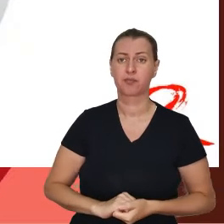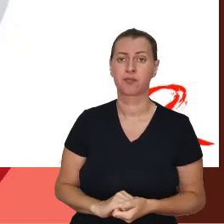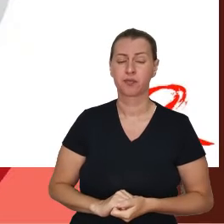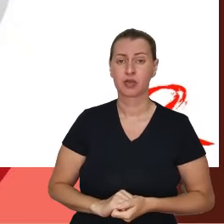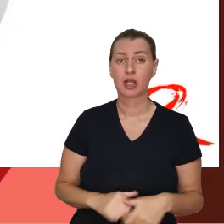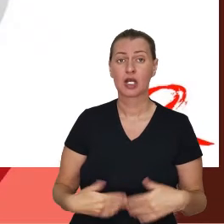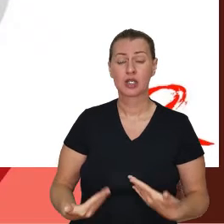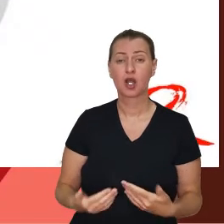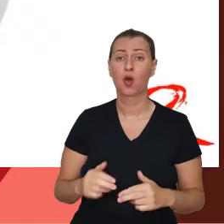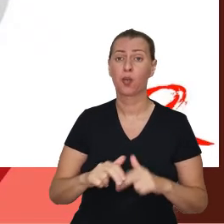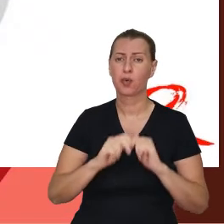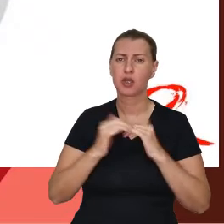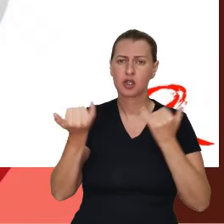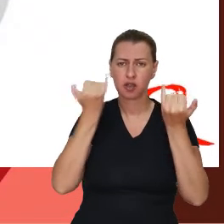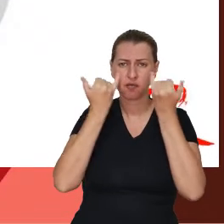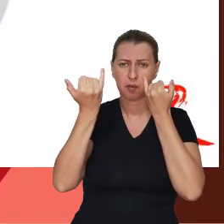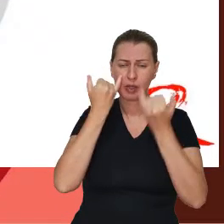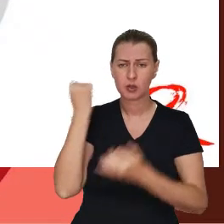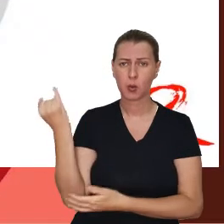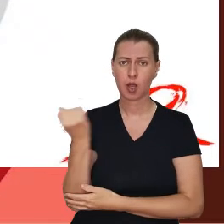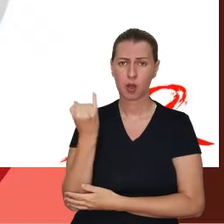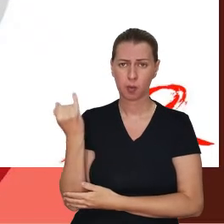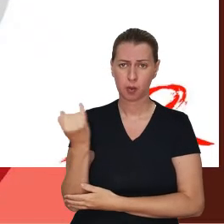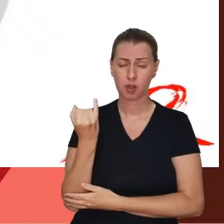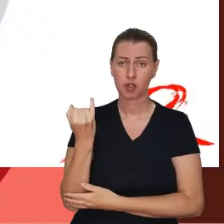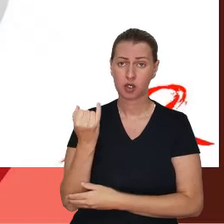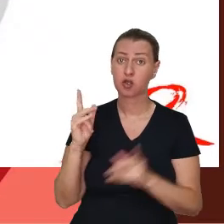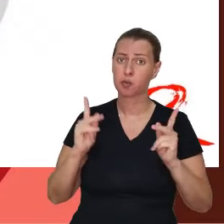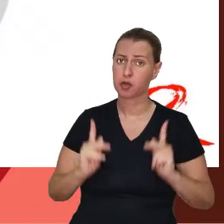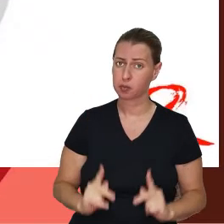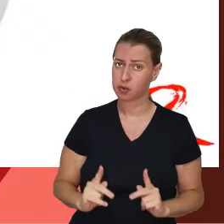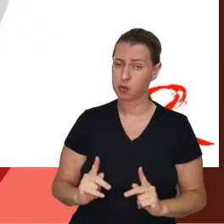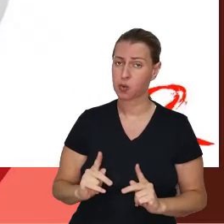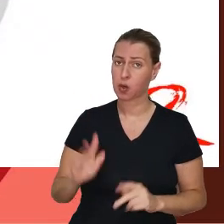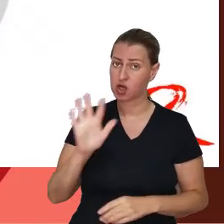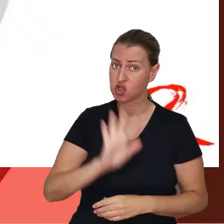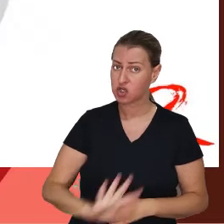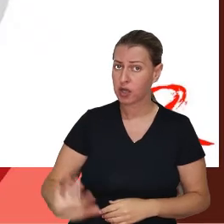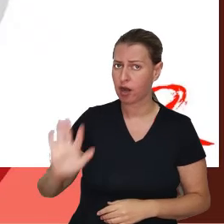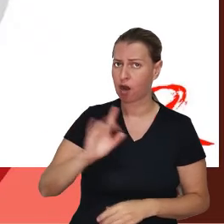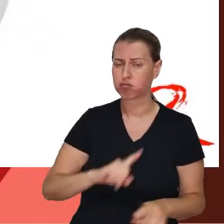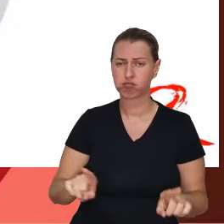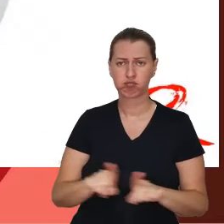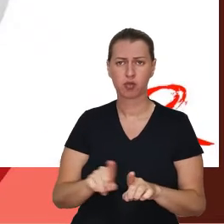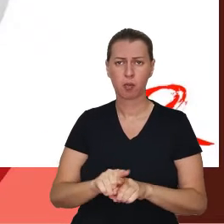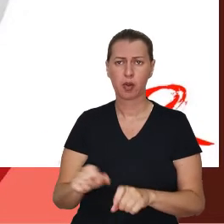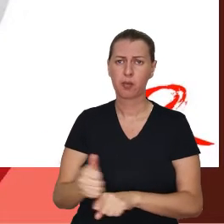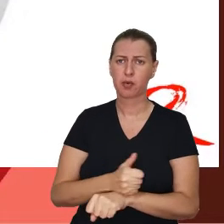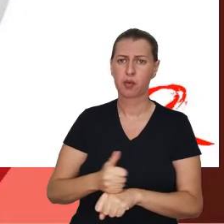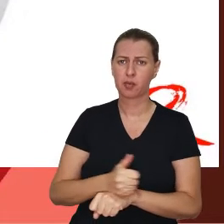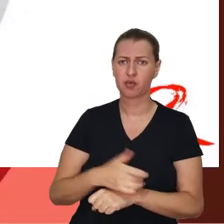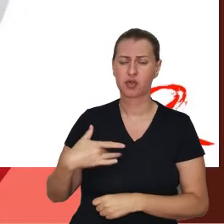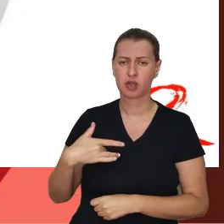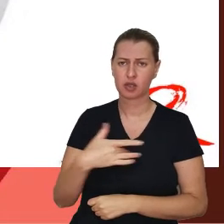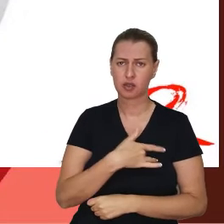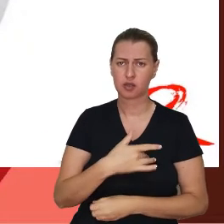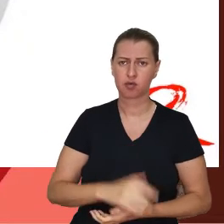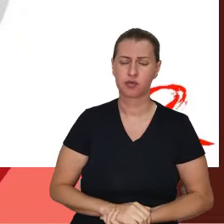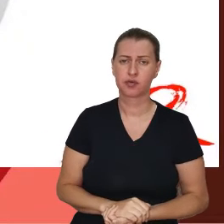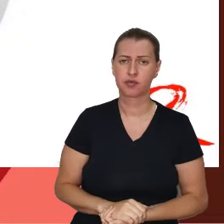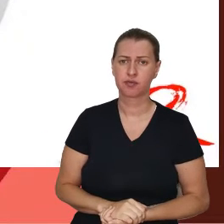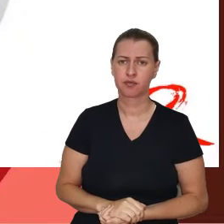a informação é fundamental, tanto para a população geral, quanto para os profissionais da saúde.